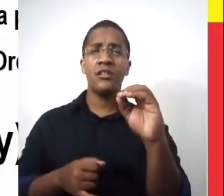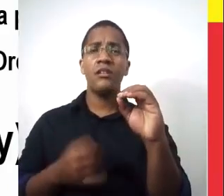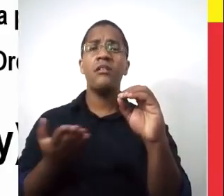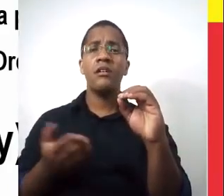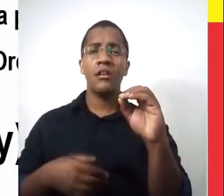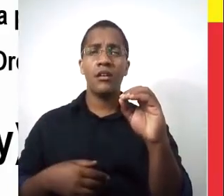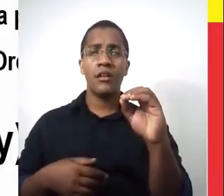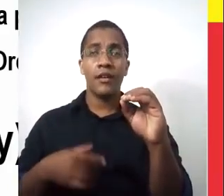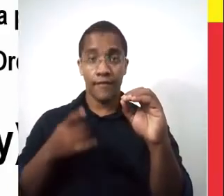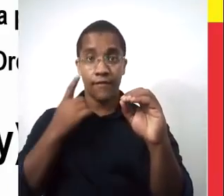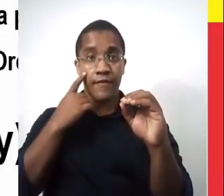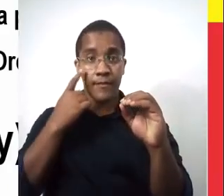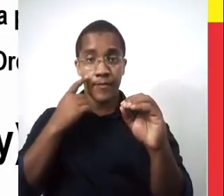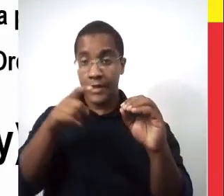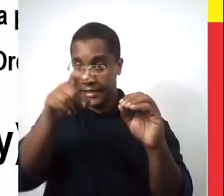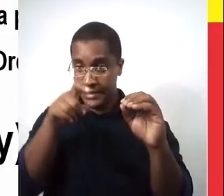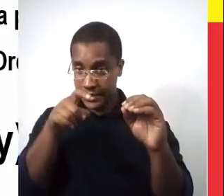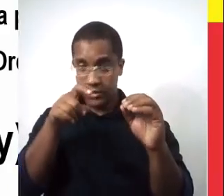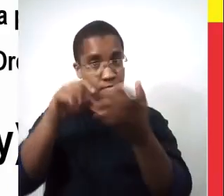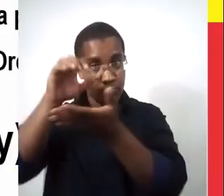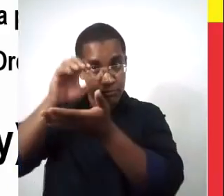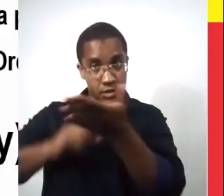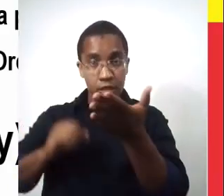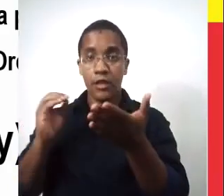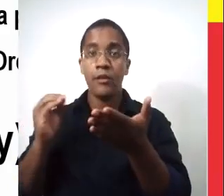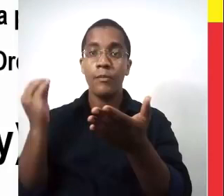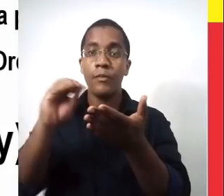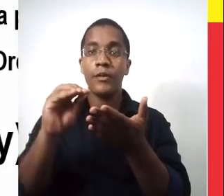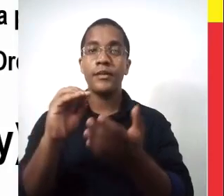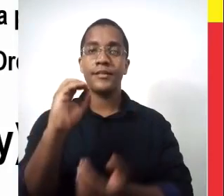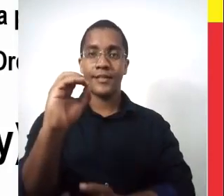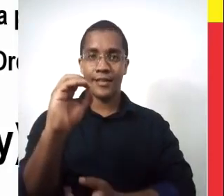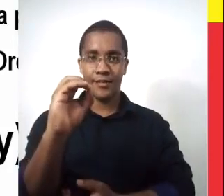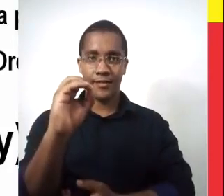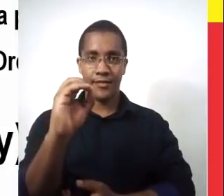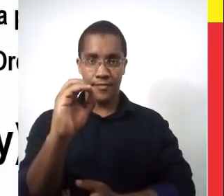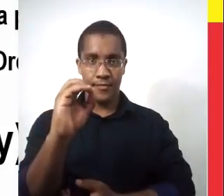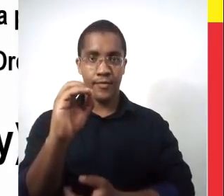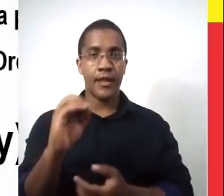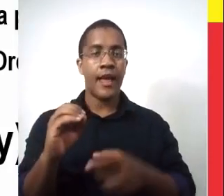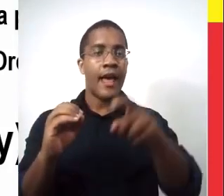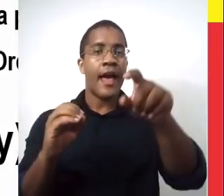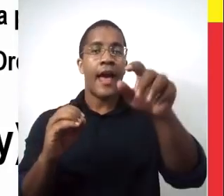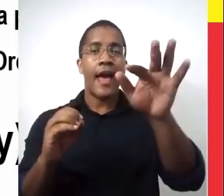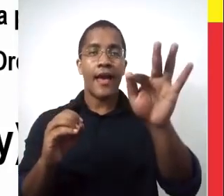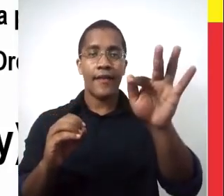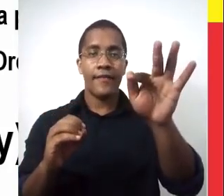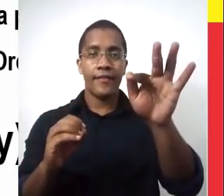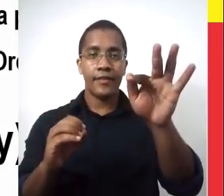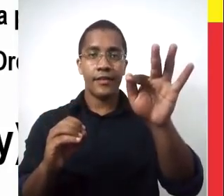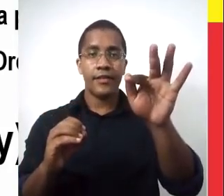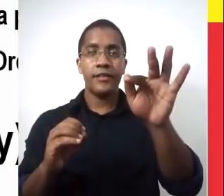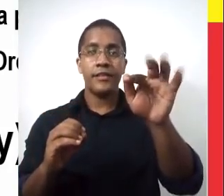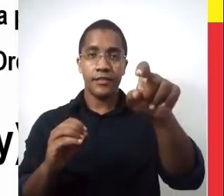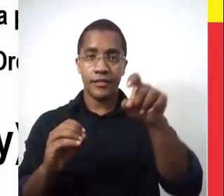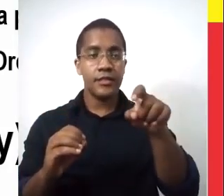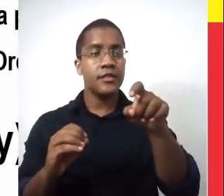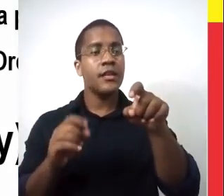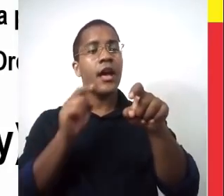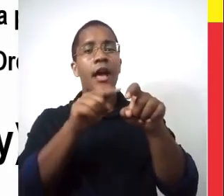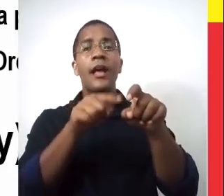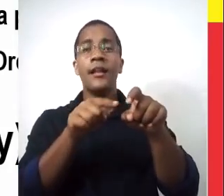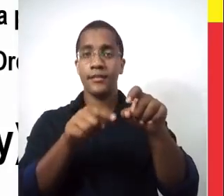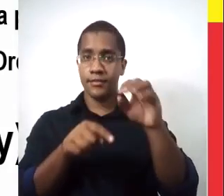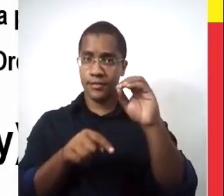você tira o x e coloca o 0. Então, fica f de x igual a 2 vezes 0 menos 1. Só que o x